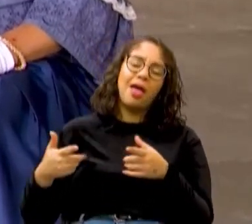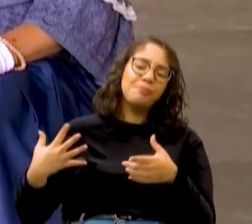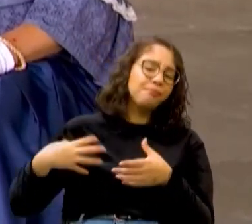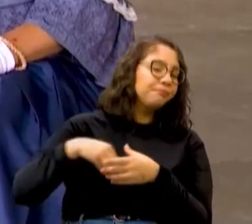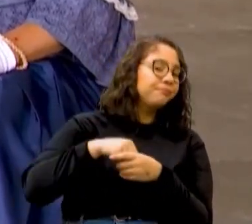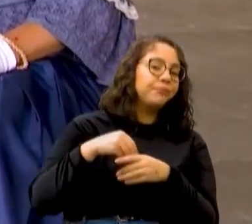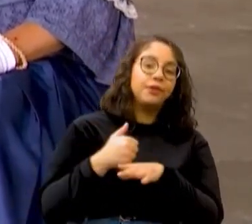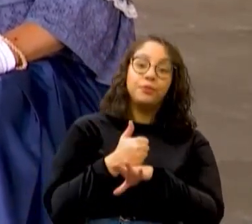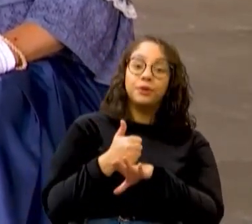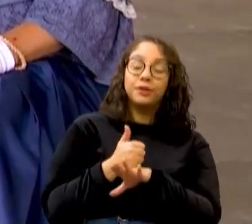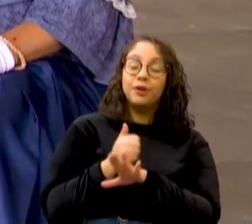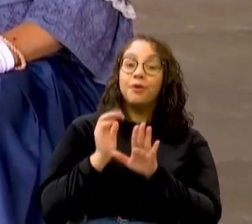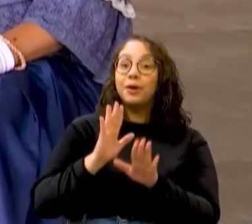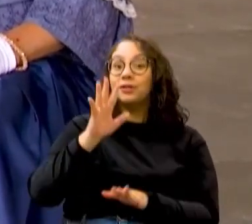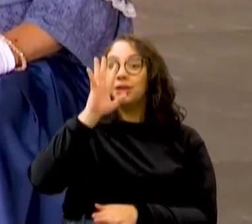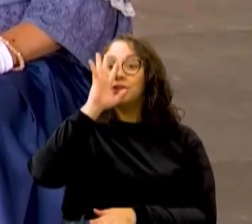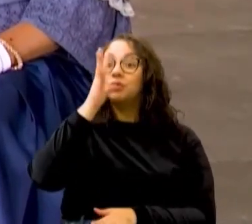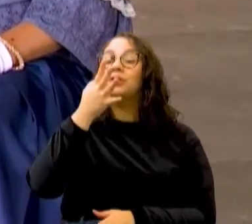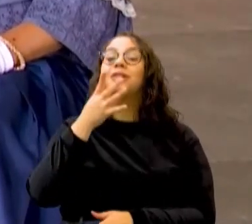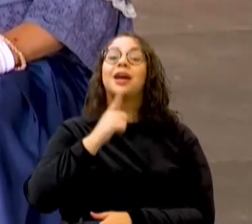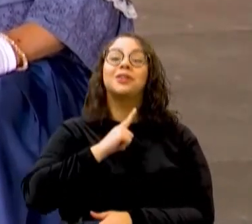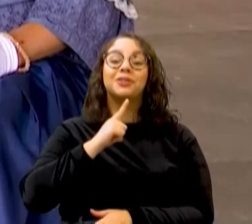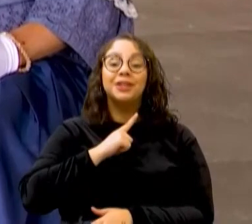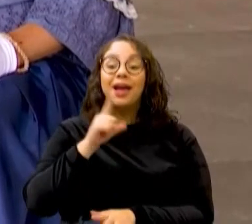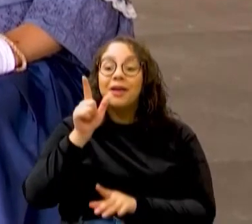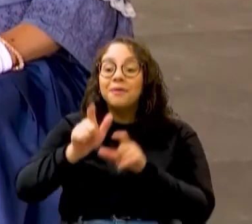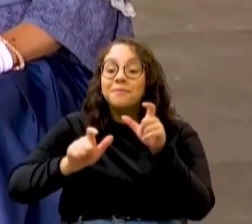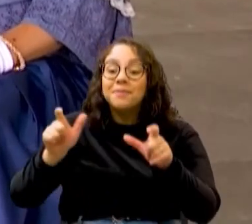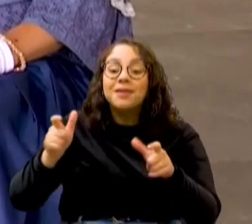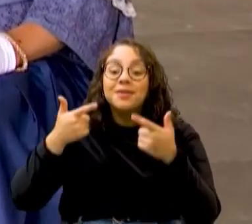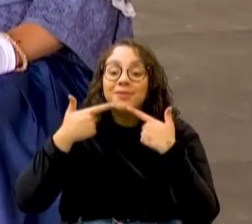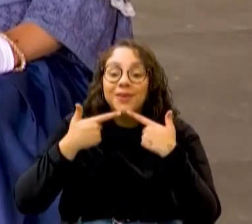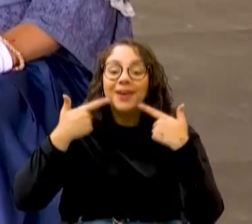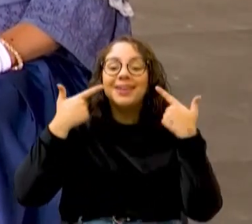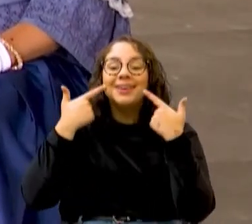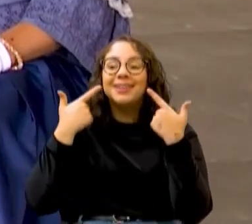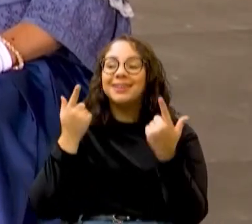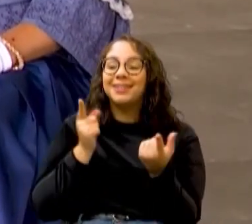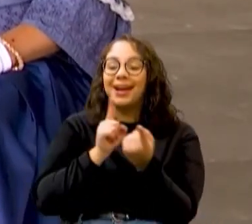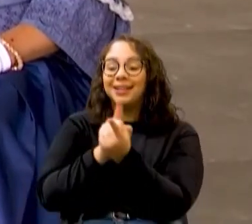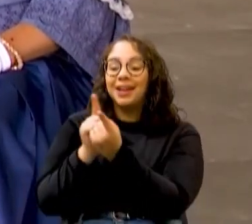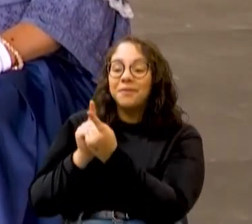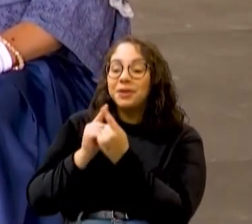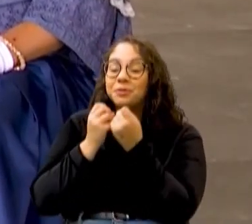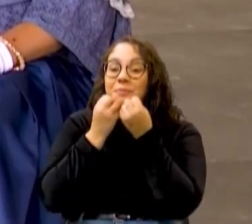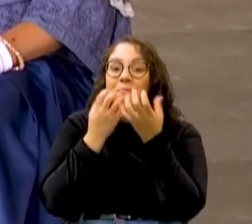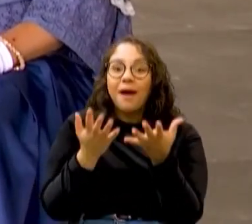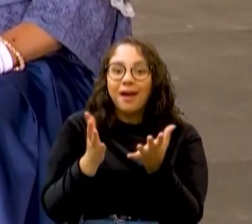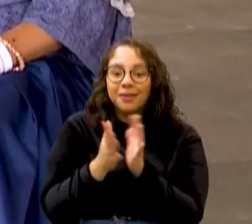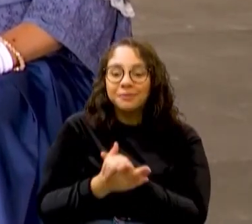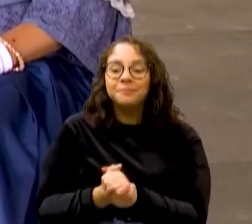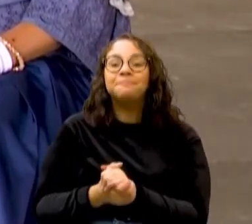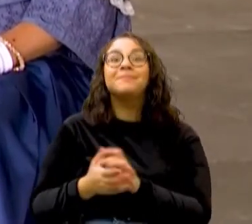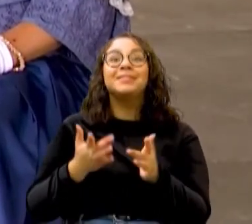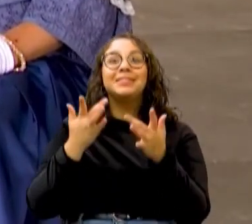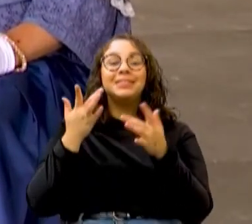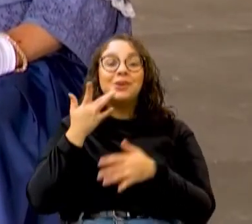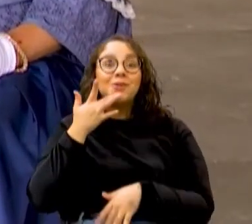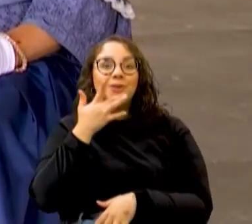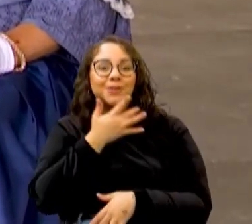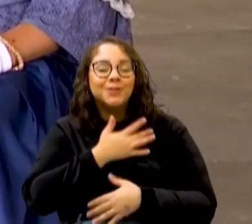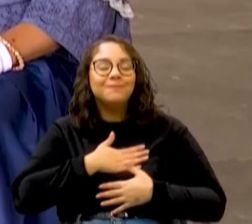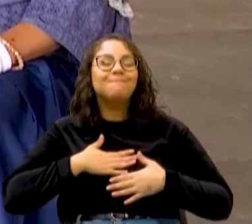parte da profissão mas a recompensa vem no sorriso de um passageiro que foi bem atendido e